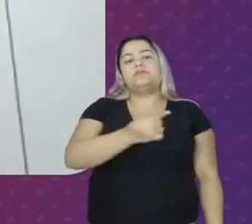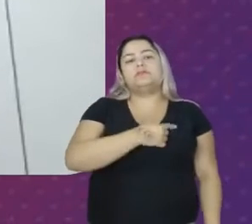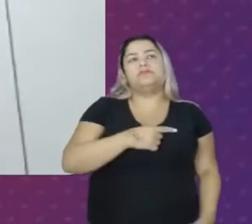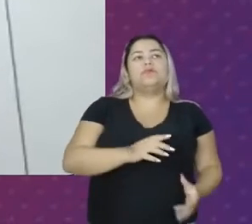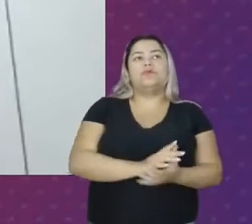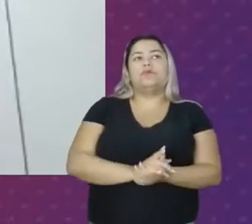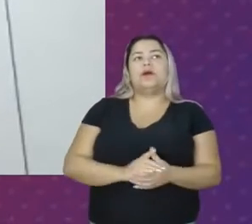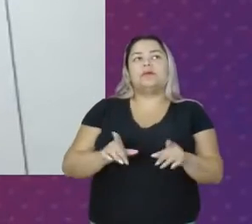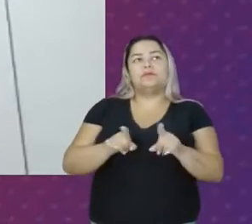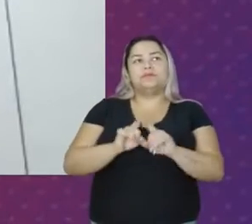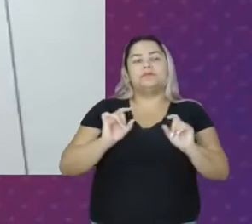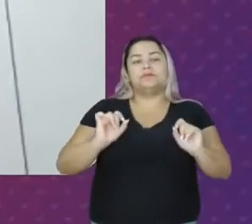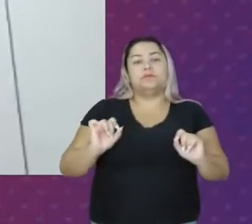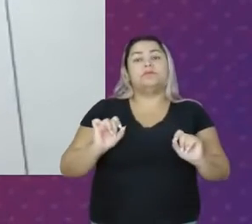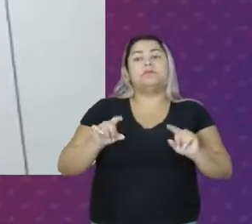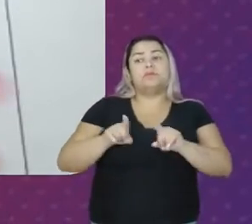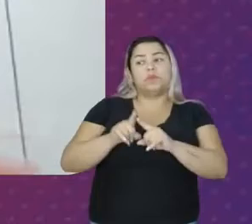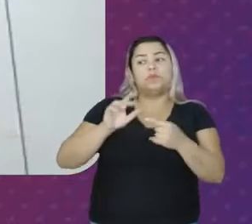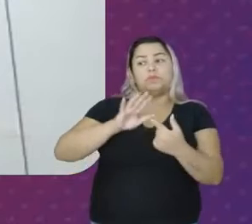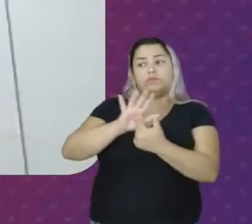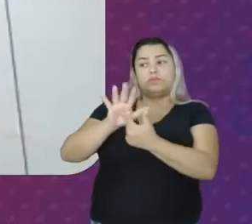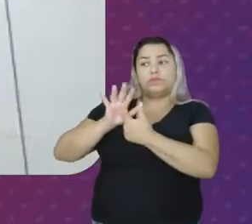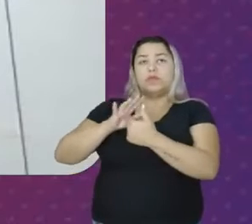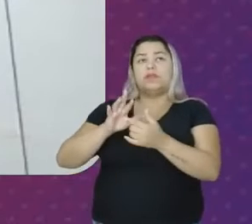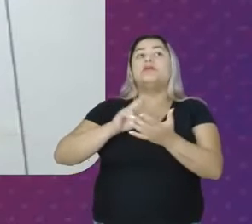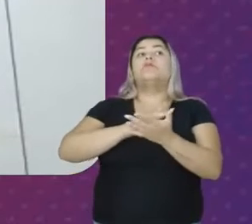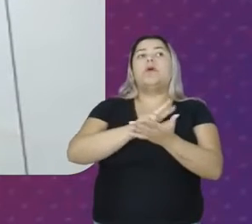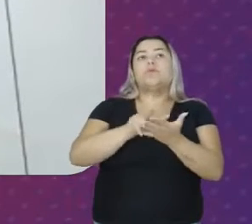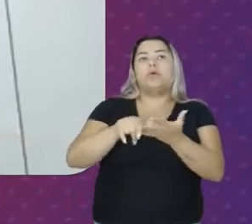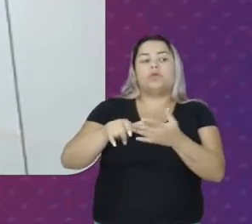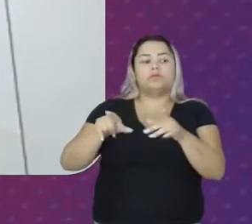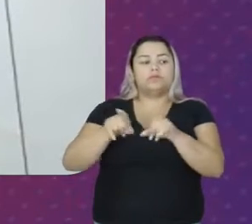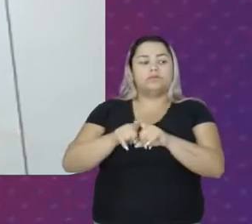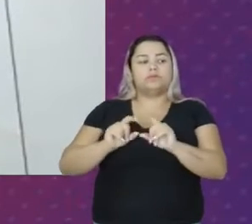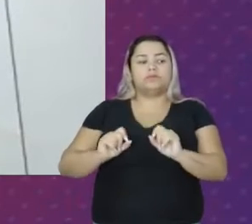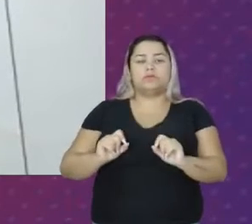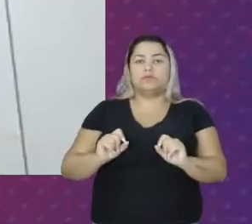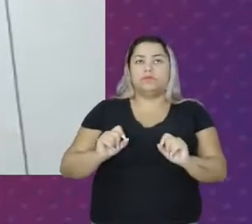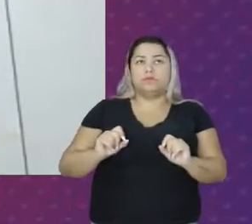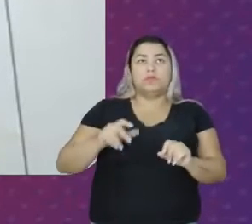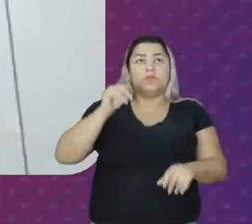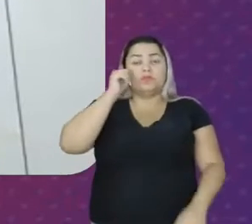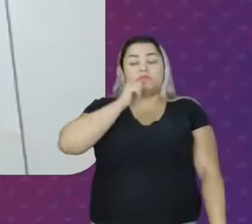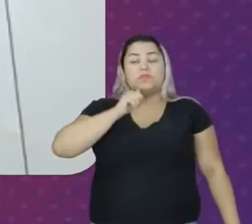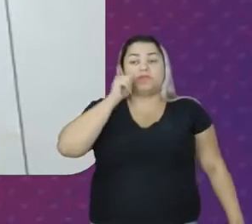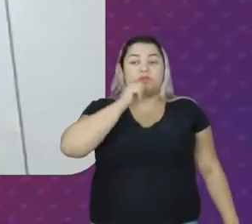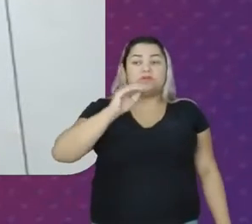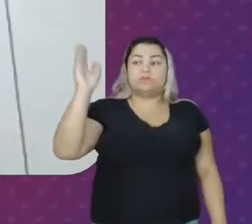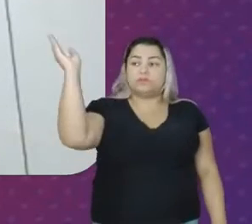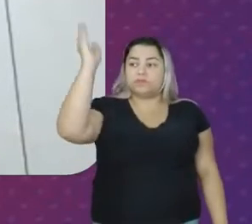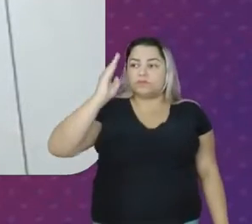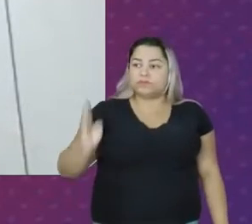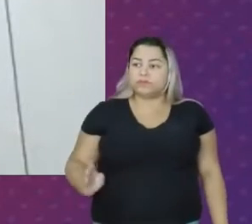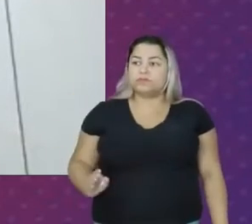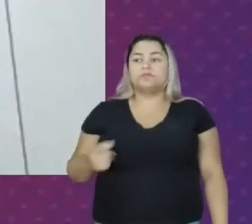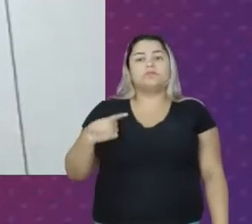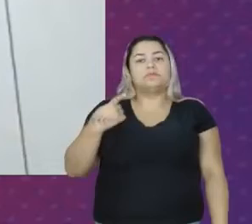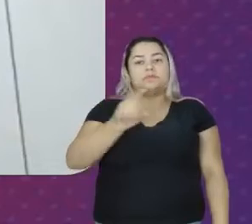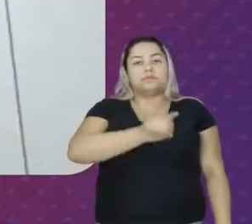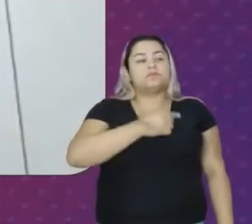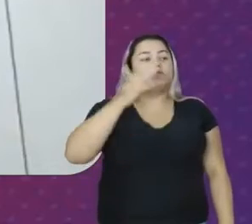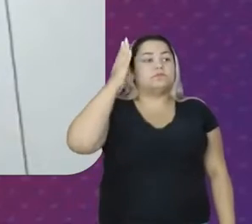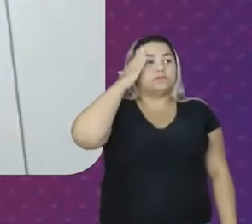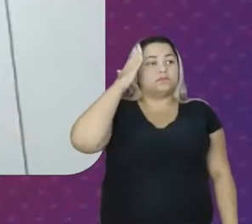definitivamente igualitária, que possa representar a diversidade e a pluralidade das mulheres brasileiras, porque nós sabemos que nós